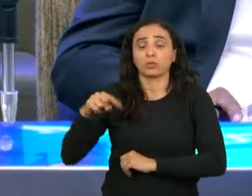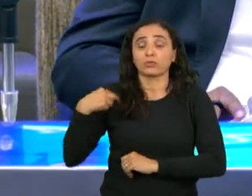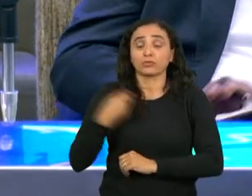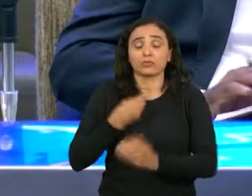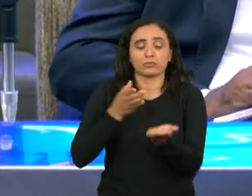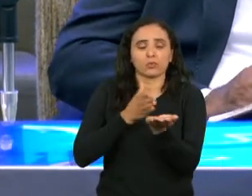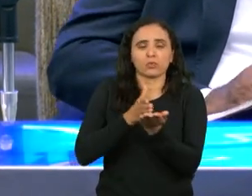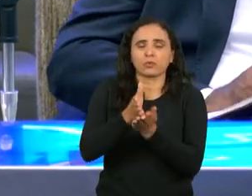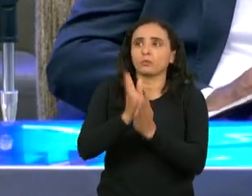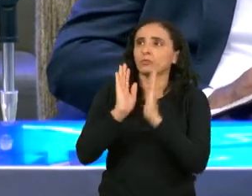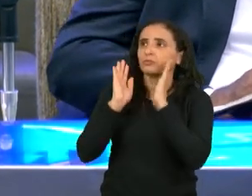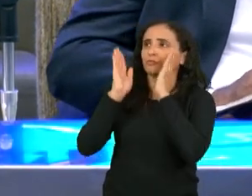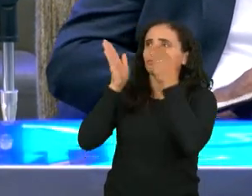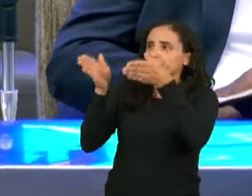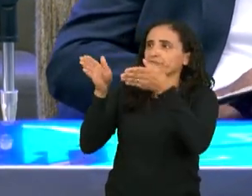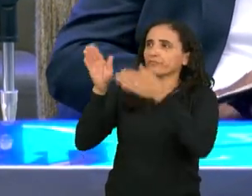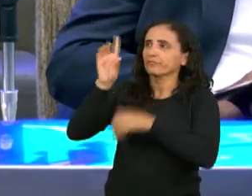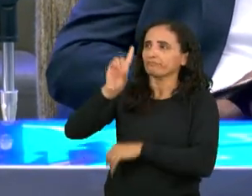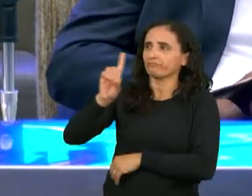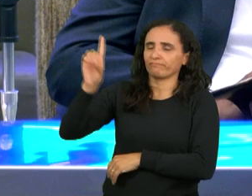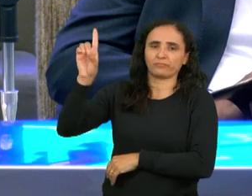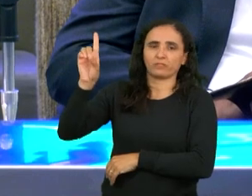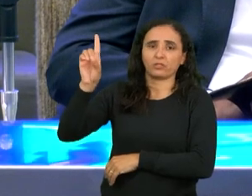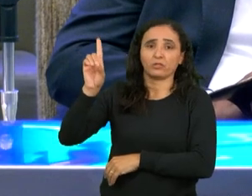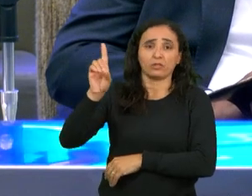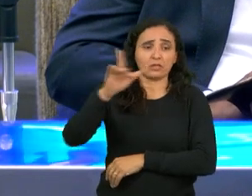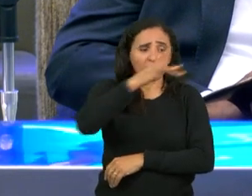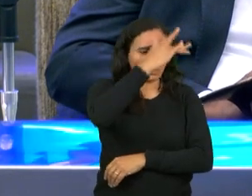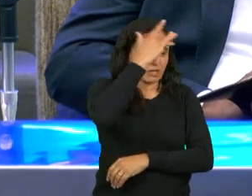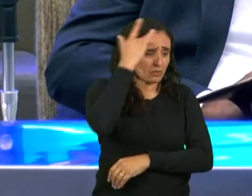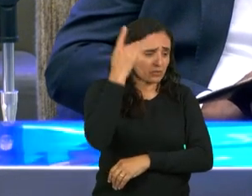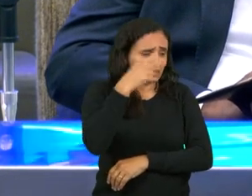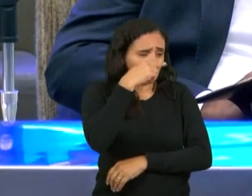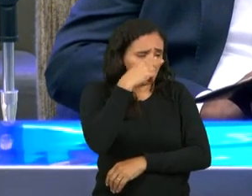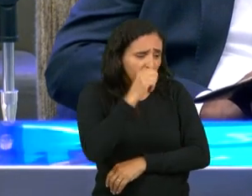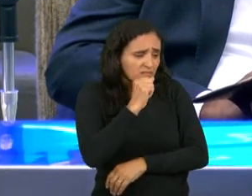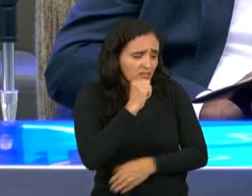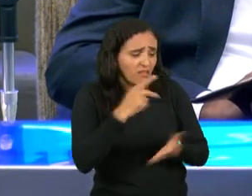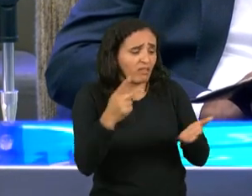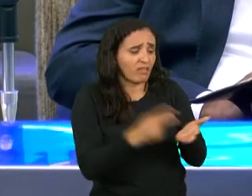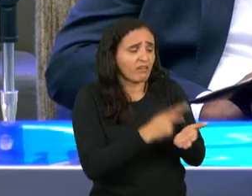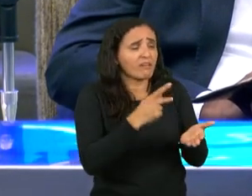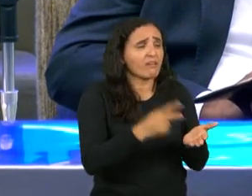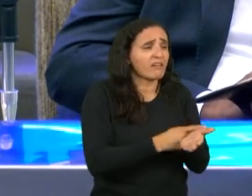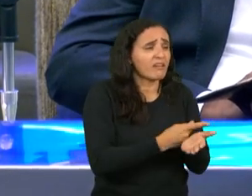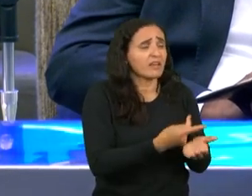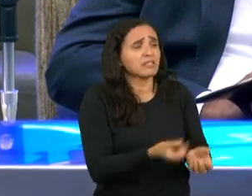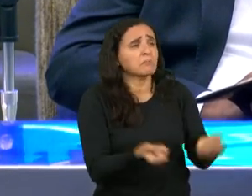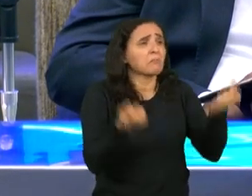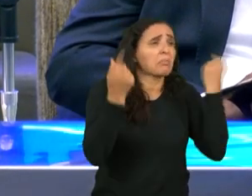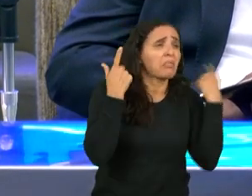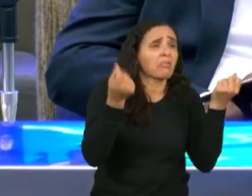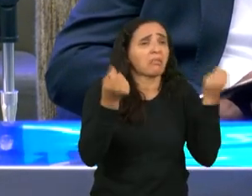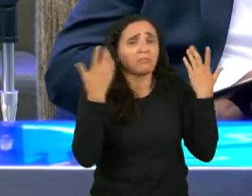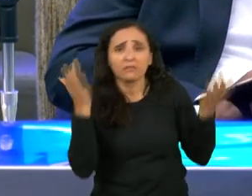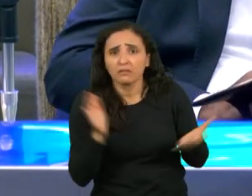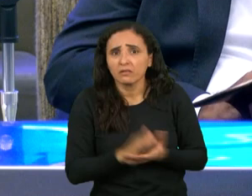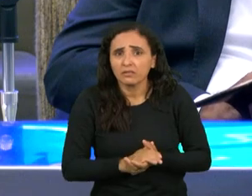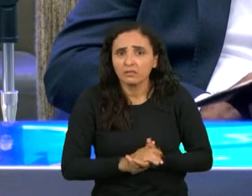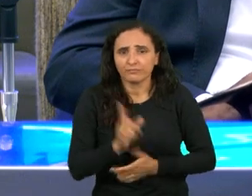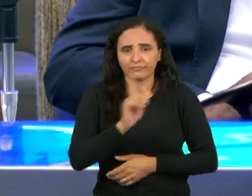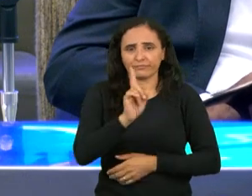cada dia para a perdição e o apóstolo São Pedro diz que ele vai